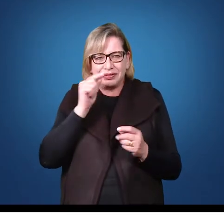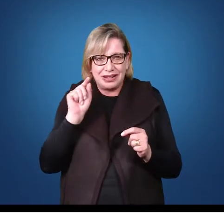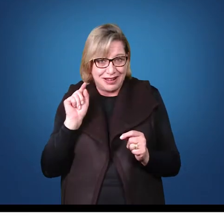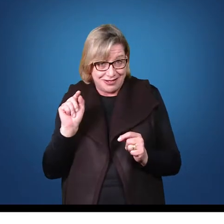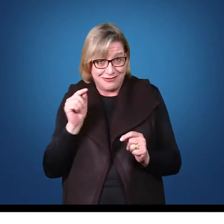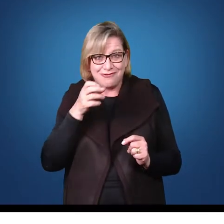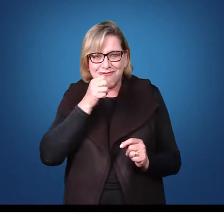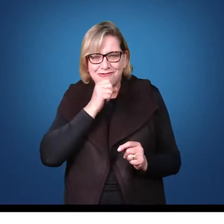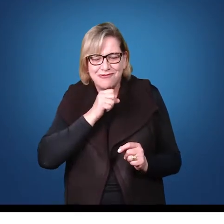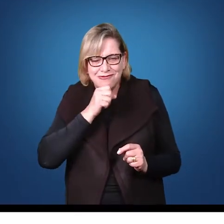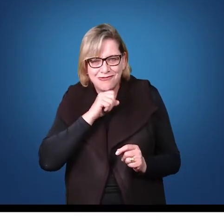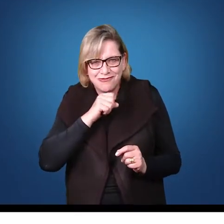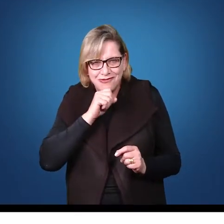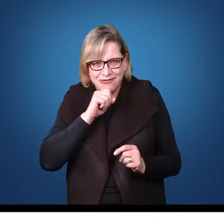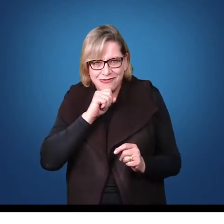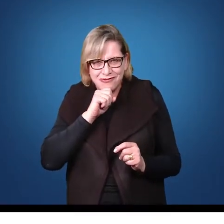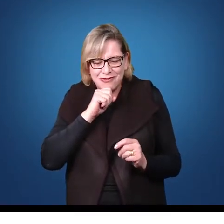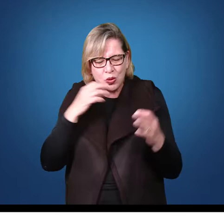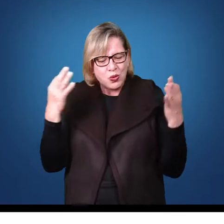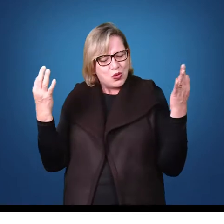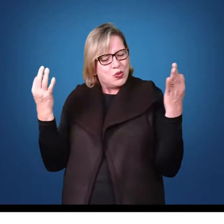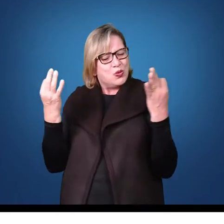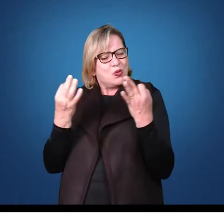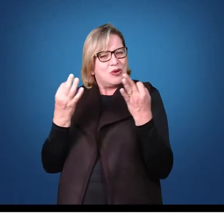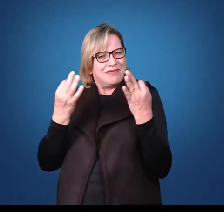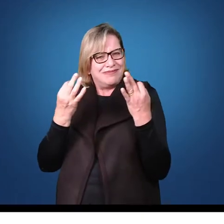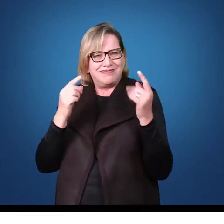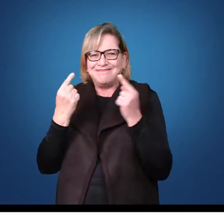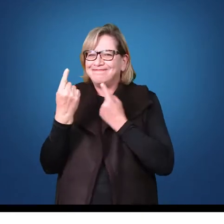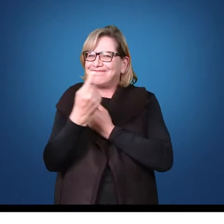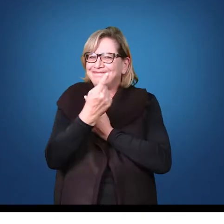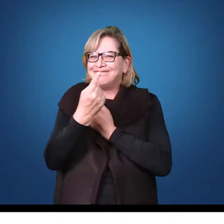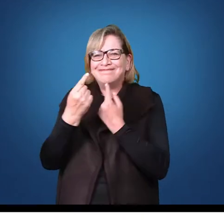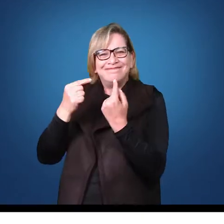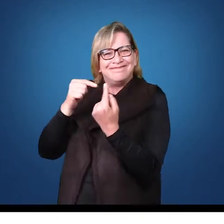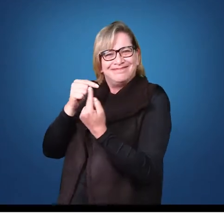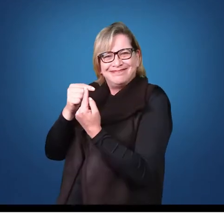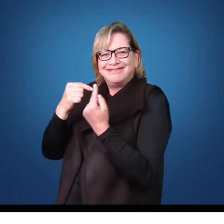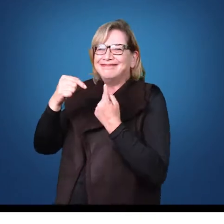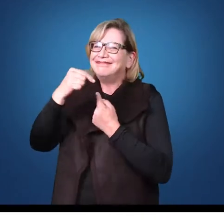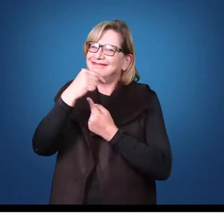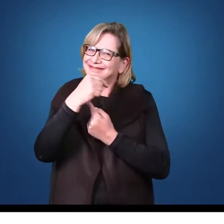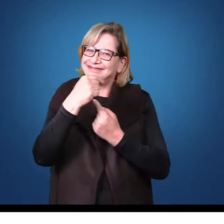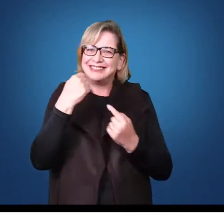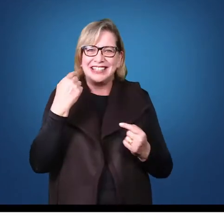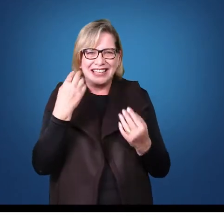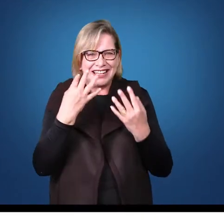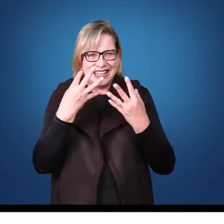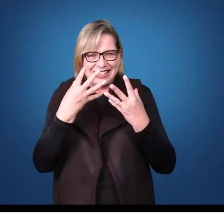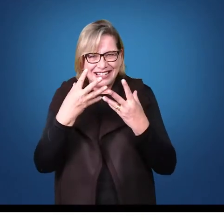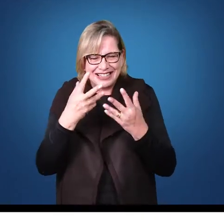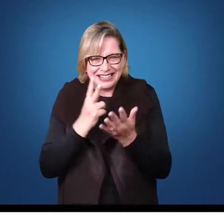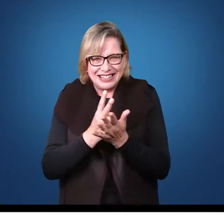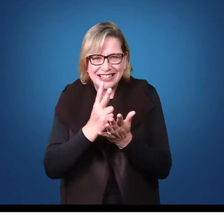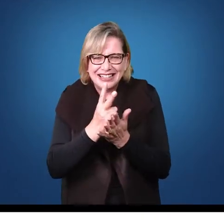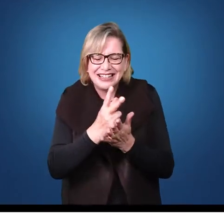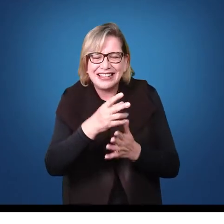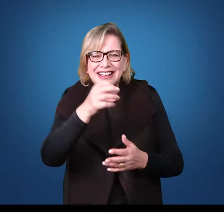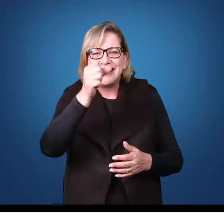Esse vovô era muito chique. Venha, vire-se para cá, vovô. Toda vez que